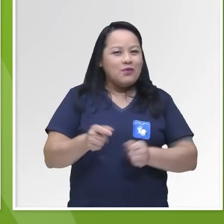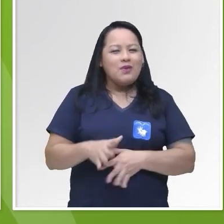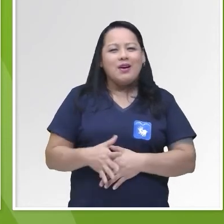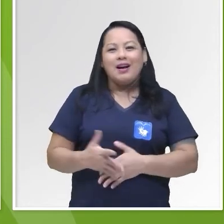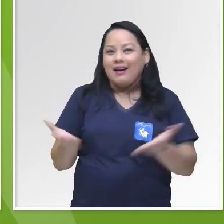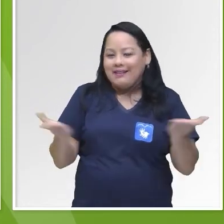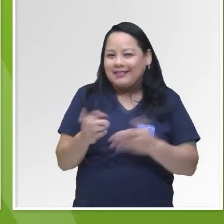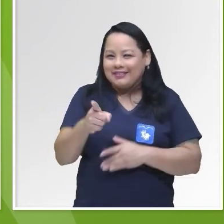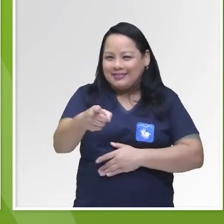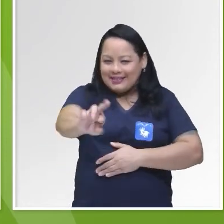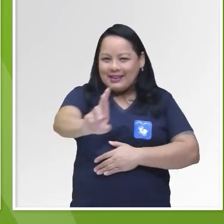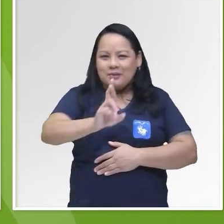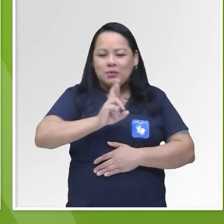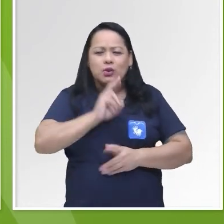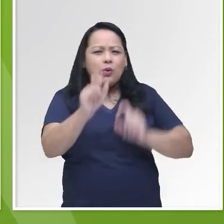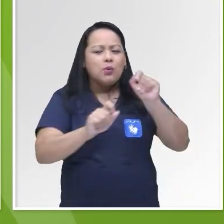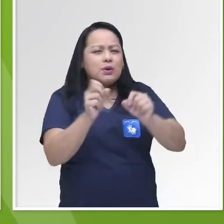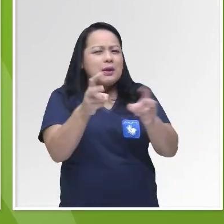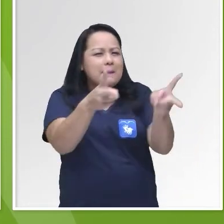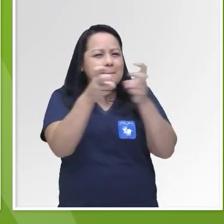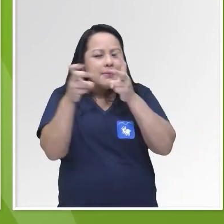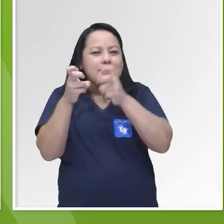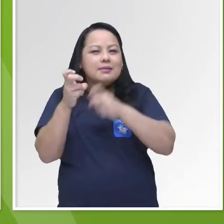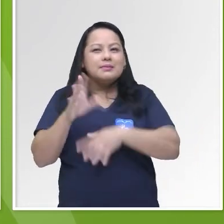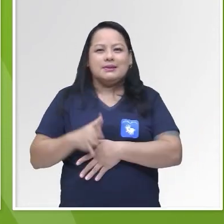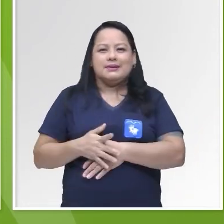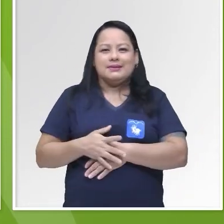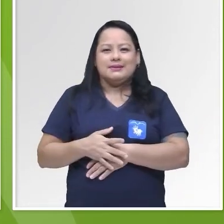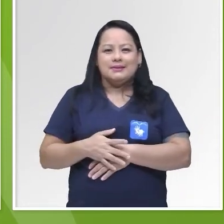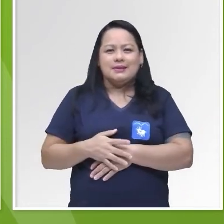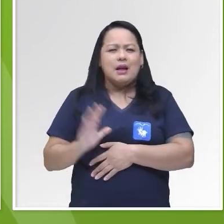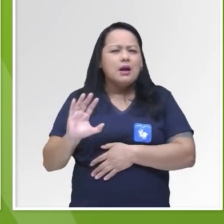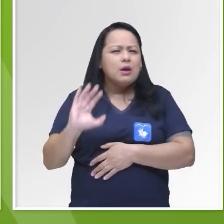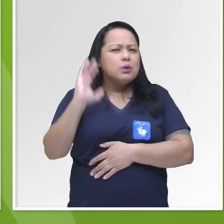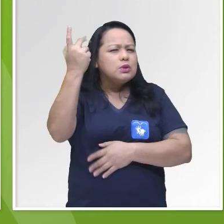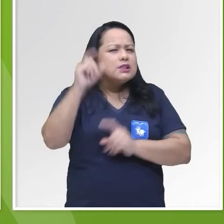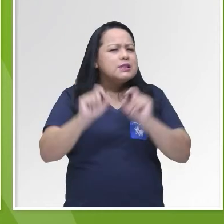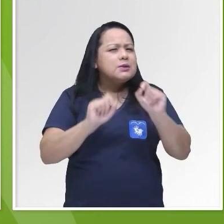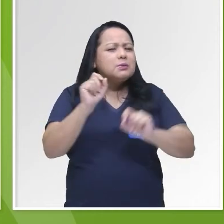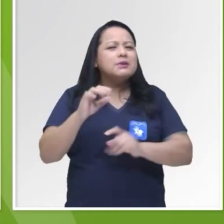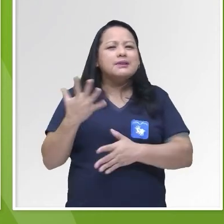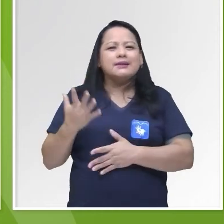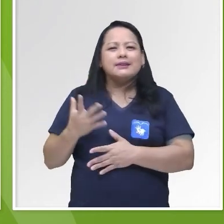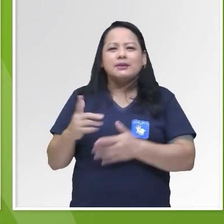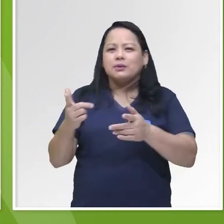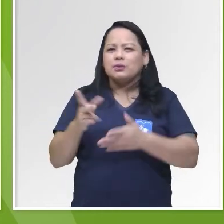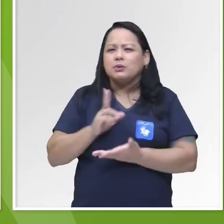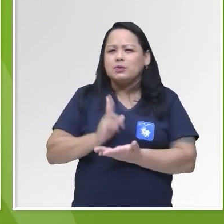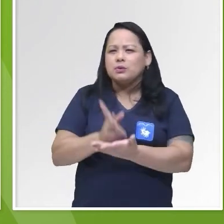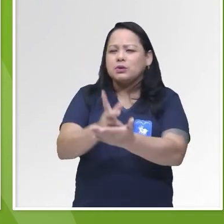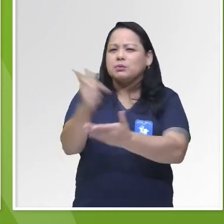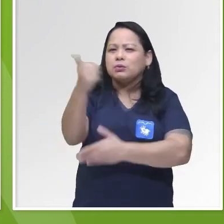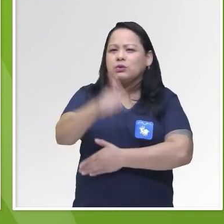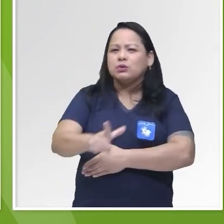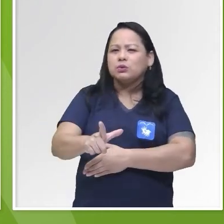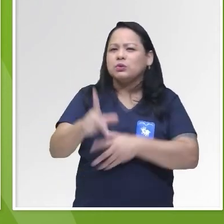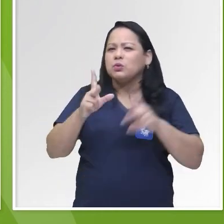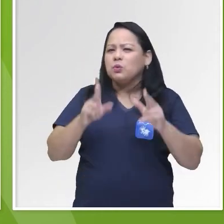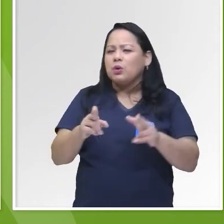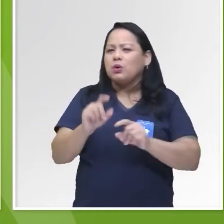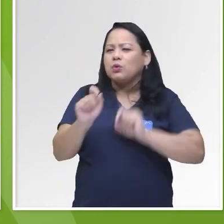vocês me dissessem o que vocês observam. Ocorreu alguma coisa aí, gente? Ou permaneceu do mesmo jeito? O que